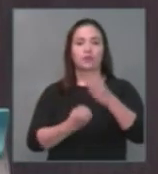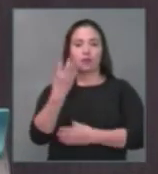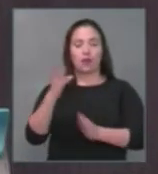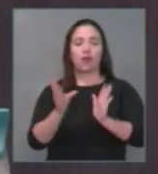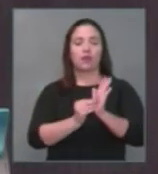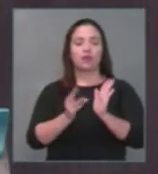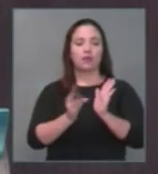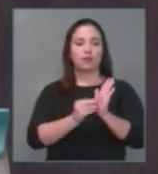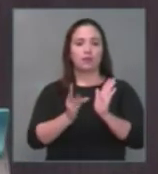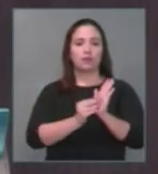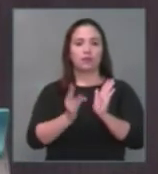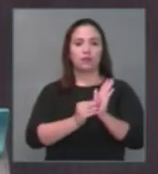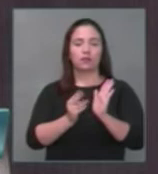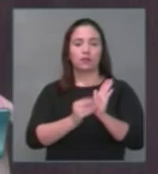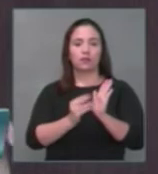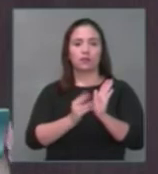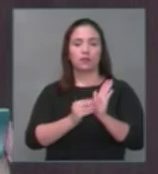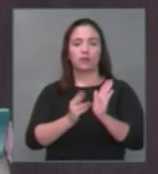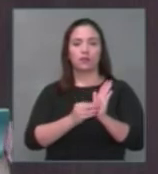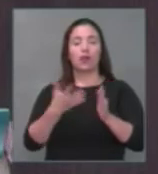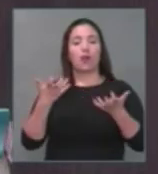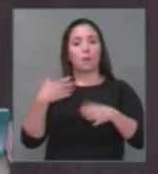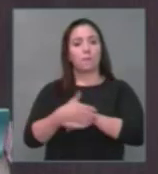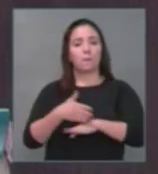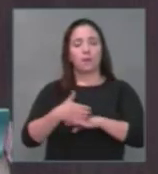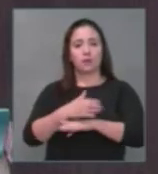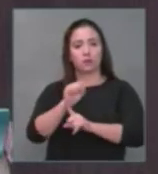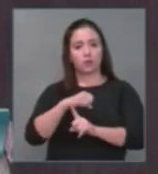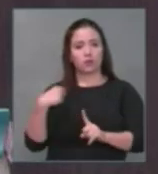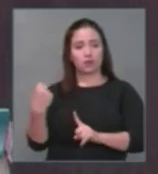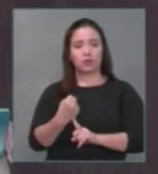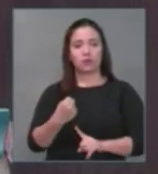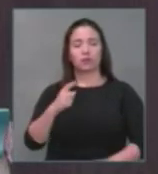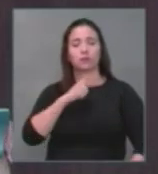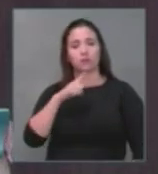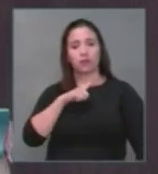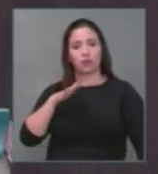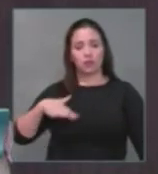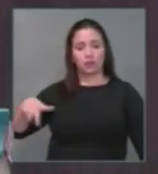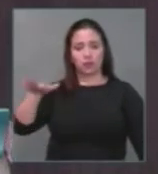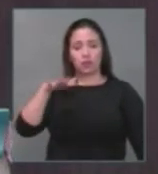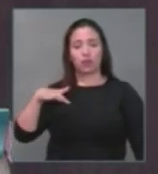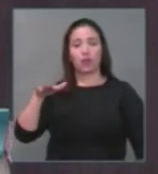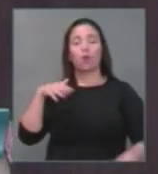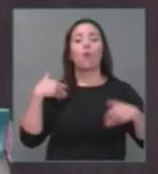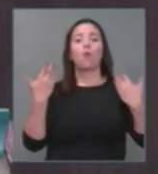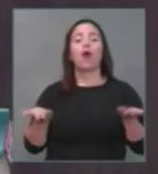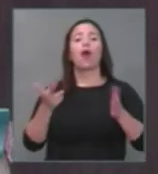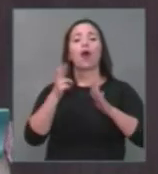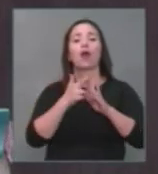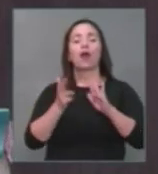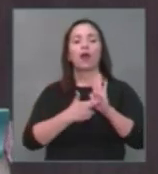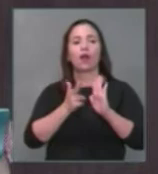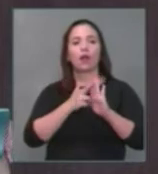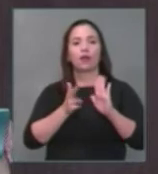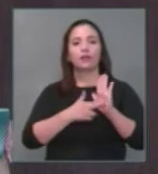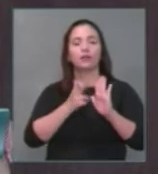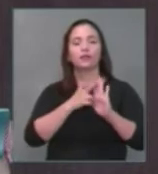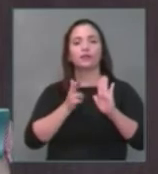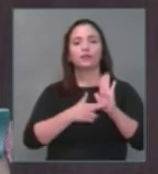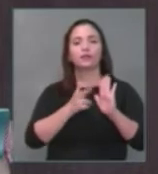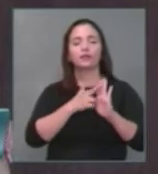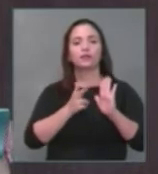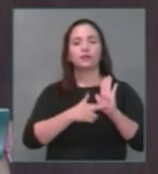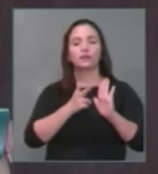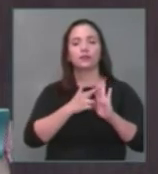a participação popular, colocando que os critérios do programa devem ter a